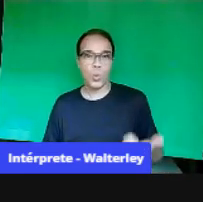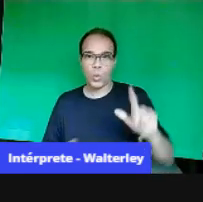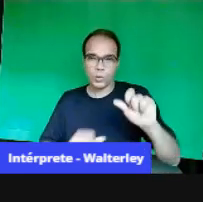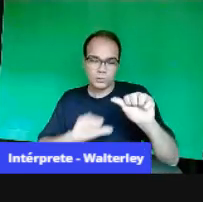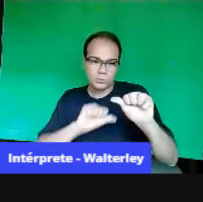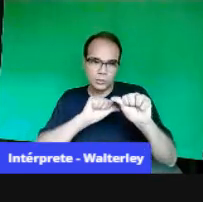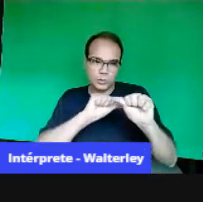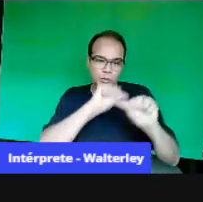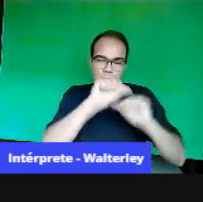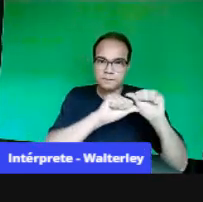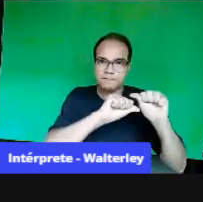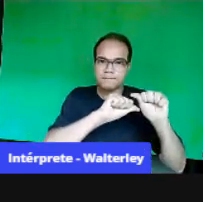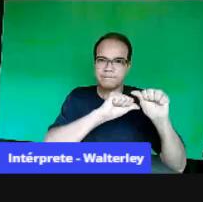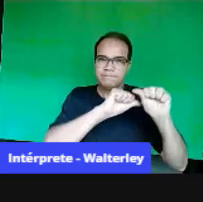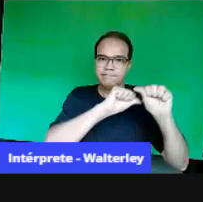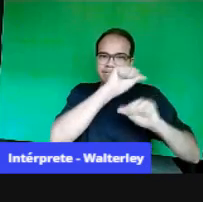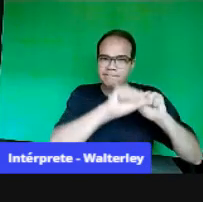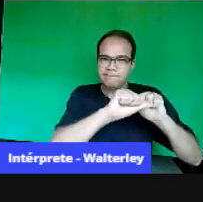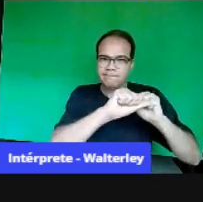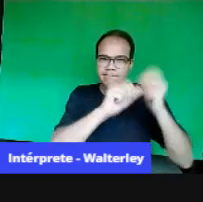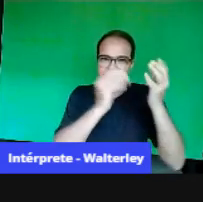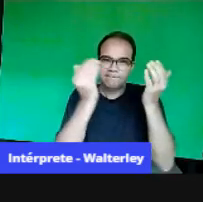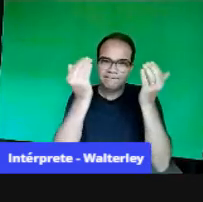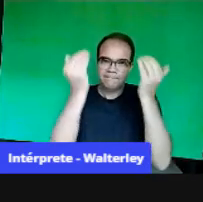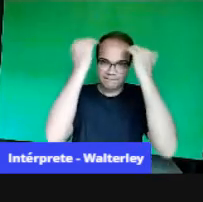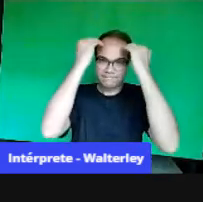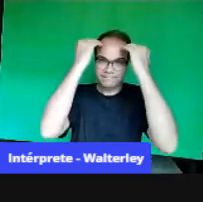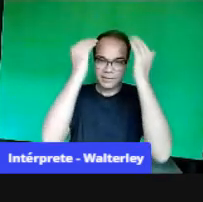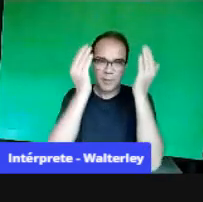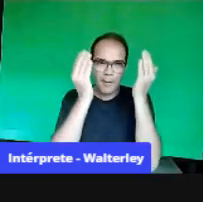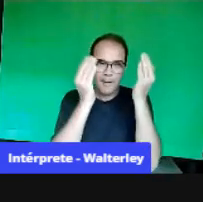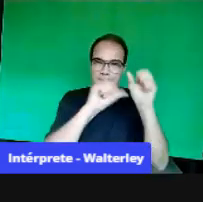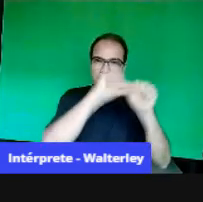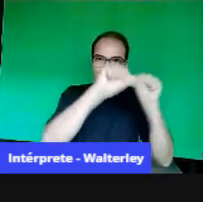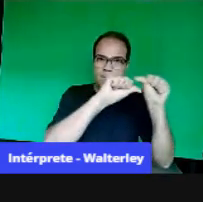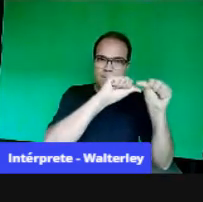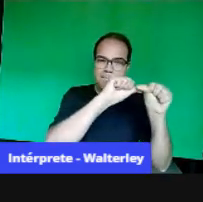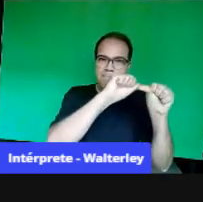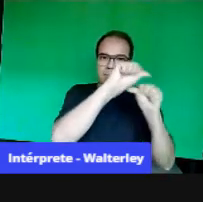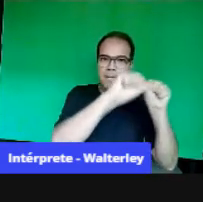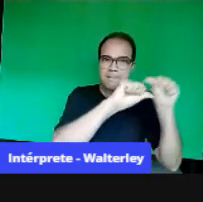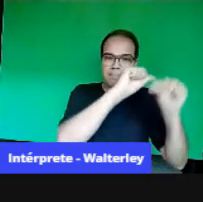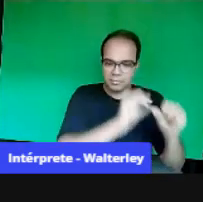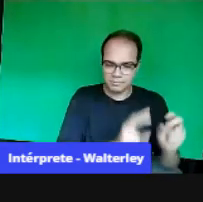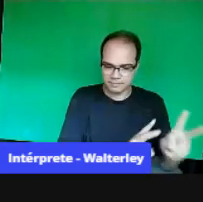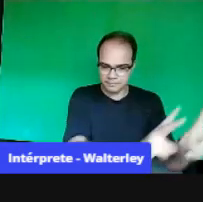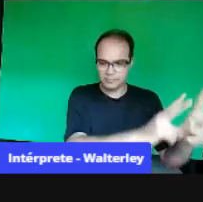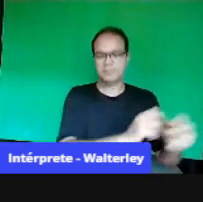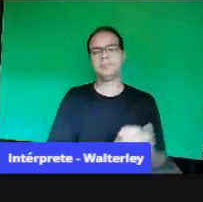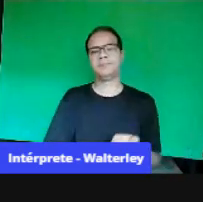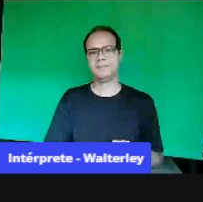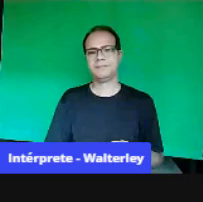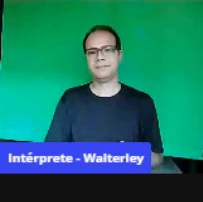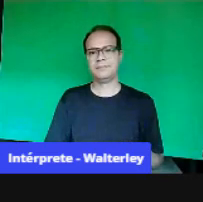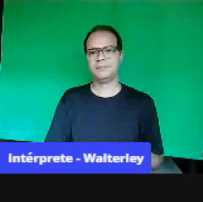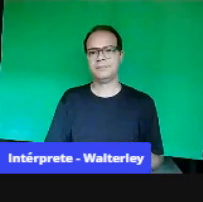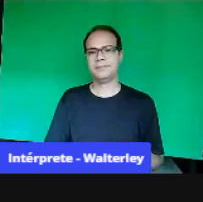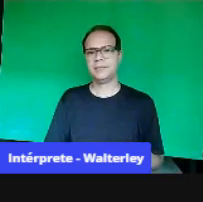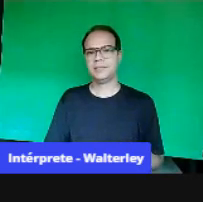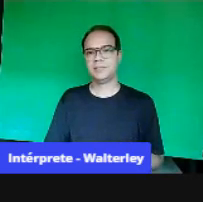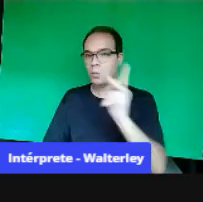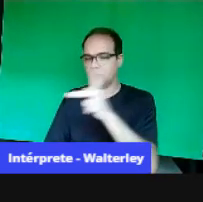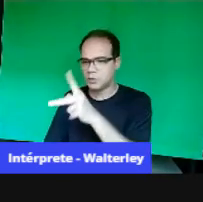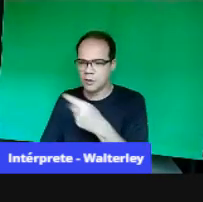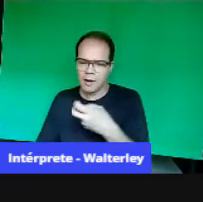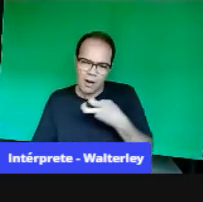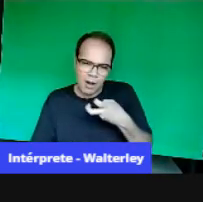E se você permanece nessa mesmice de situações para desenvolver aquela habilidade já existente,